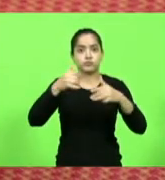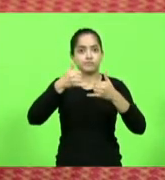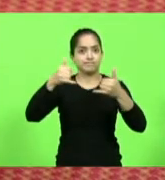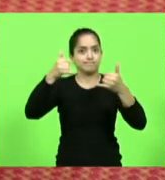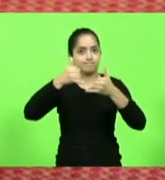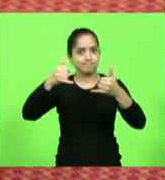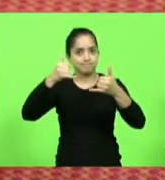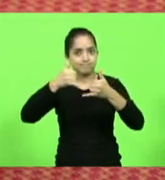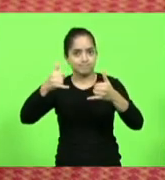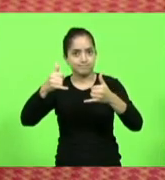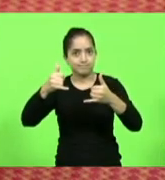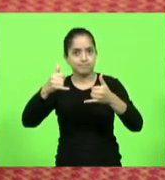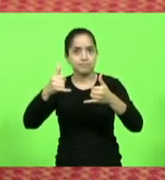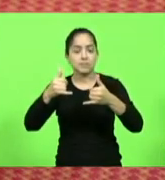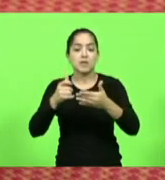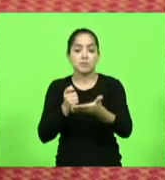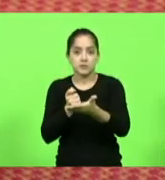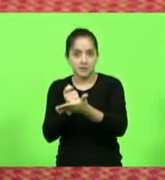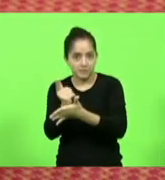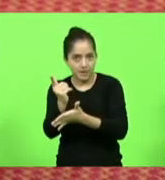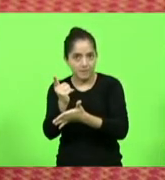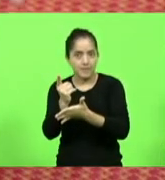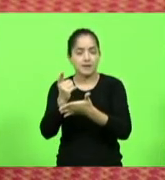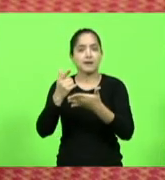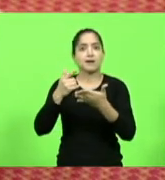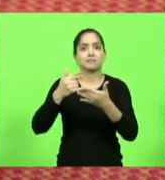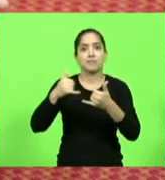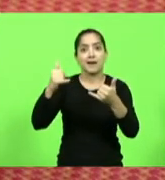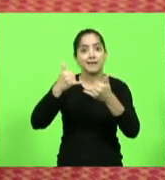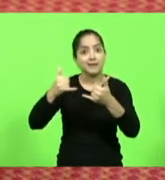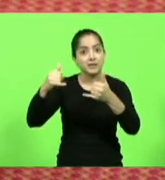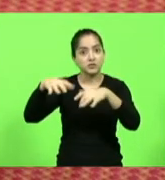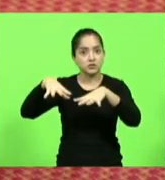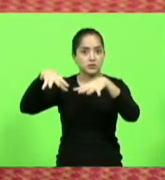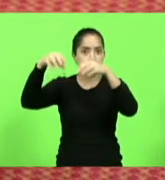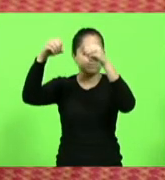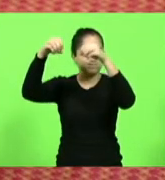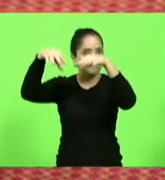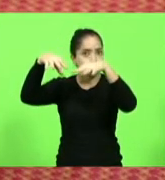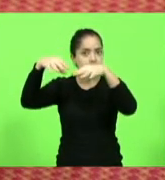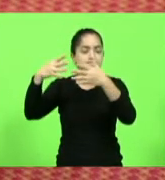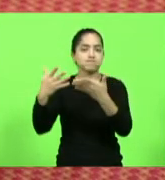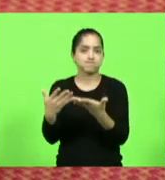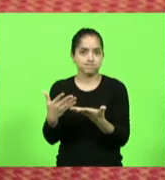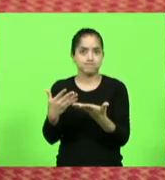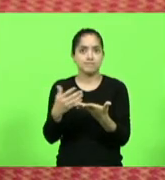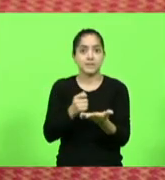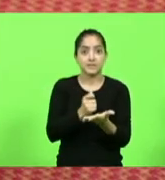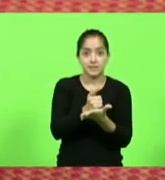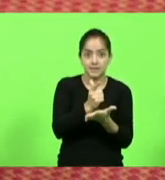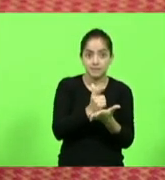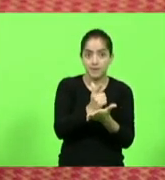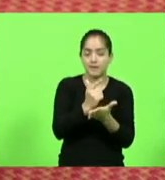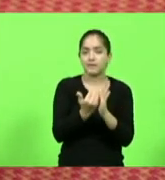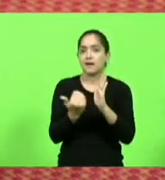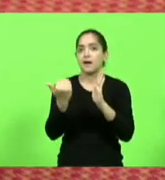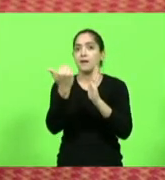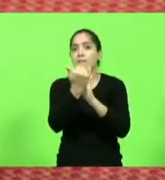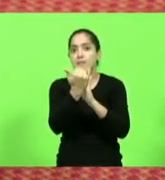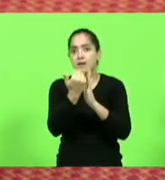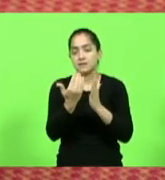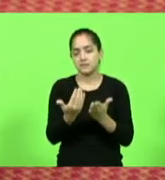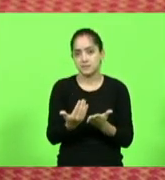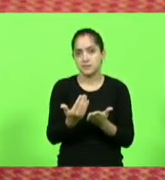ele vai pagar a luz desse consumo, então ele tem que pagar, inclusive, pela implementação. E muito